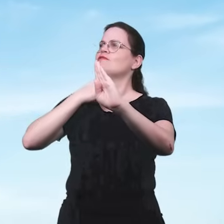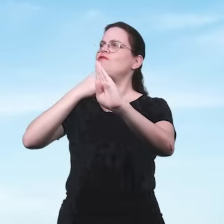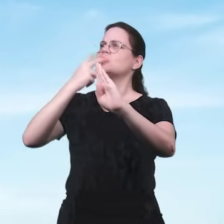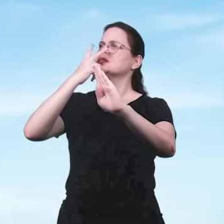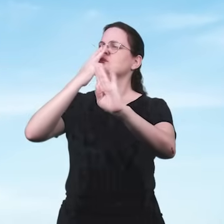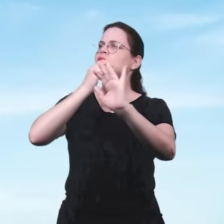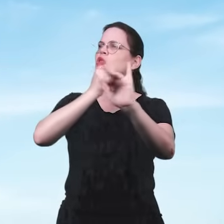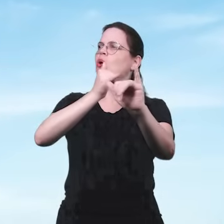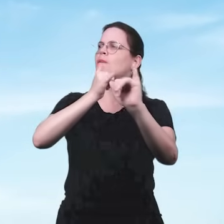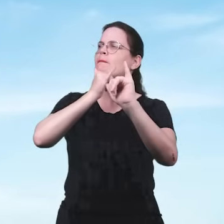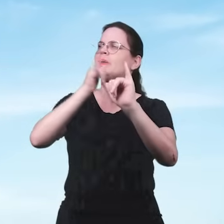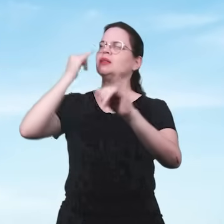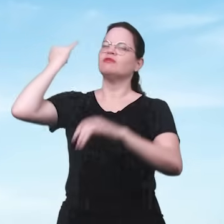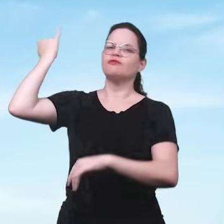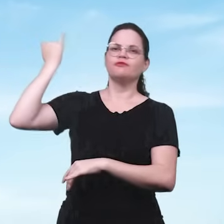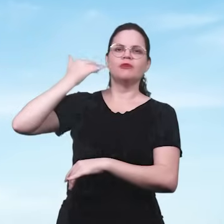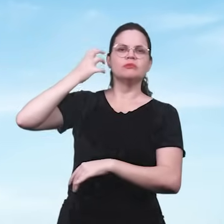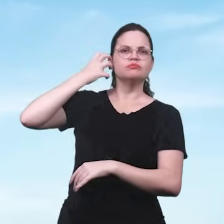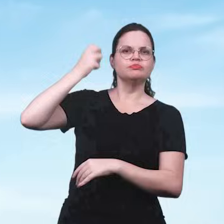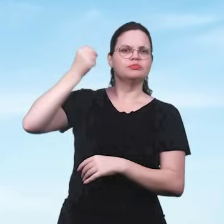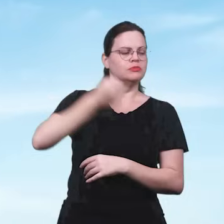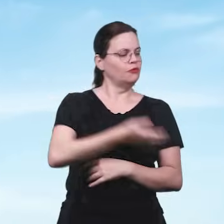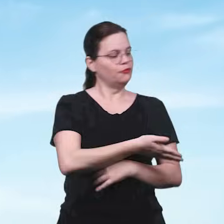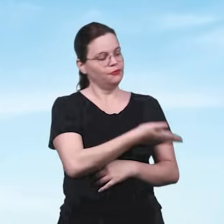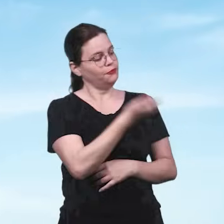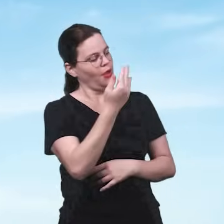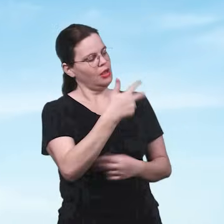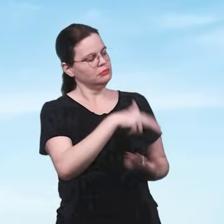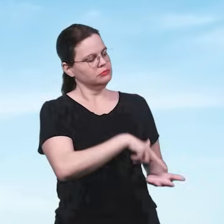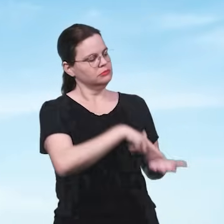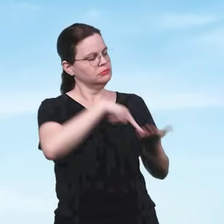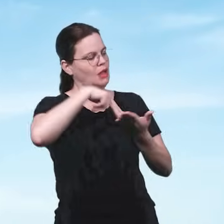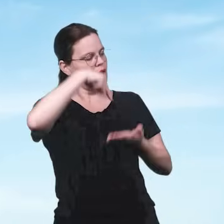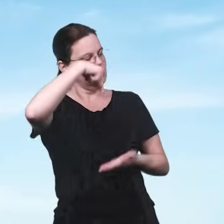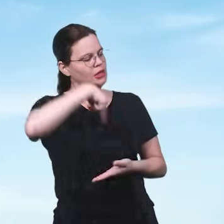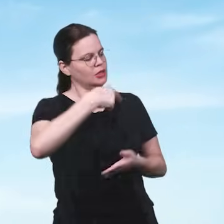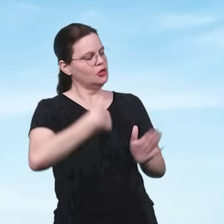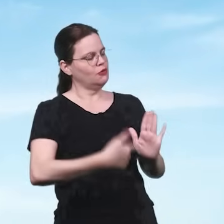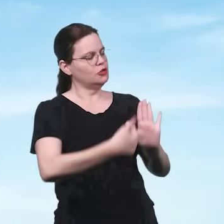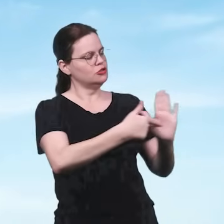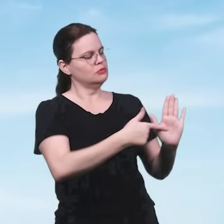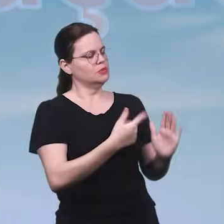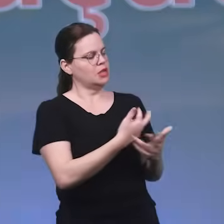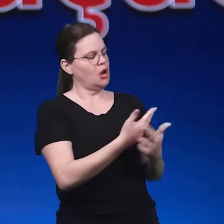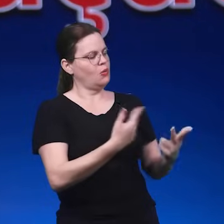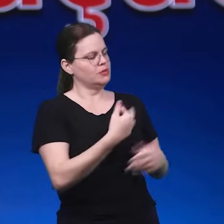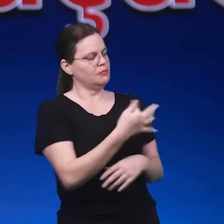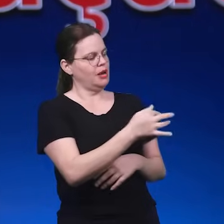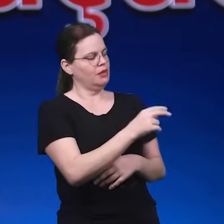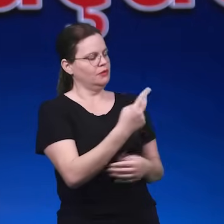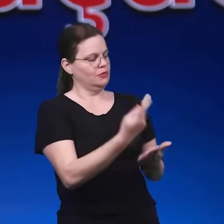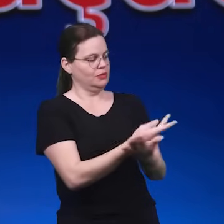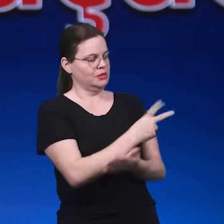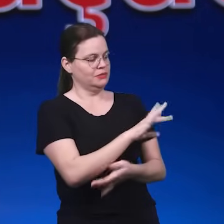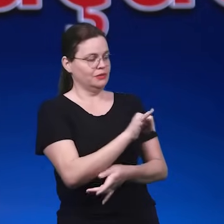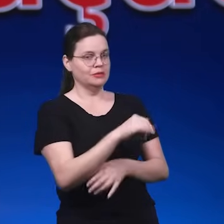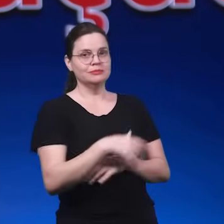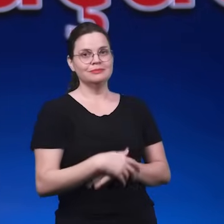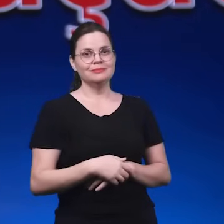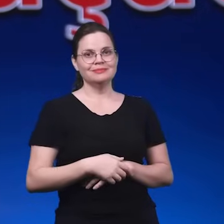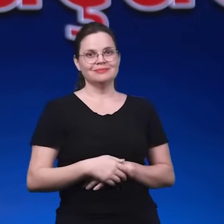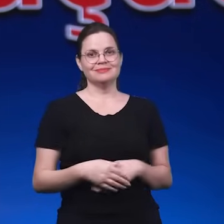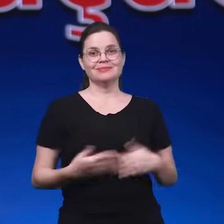ouviram falar comigo: sobe aqui, que eu mostrar-te-ei as coisas que em breve devem acontecer. Essa foi a minha